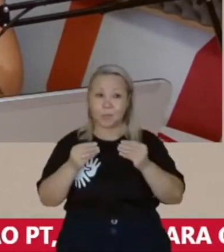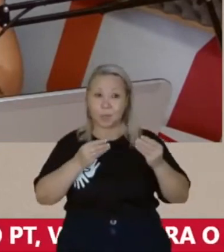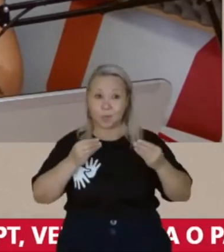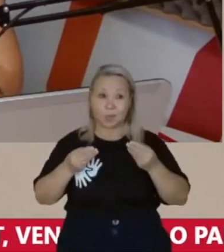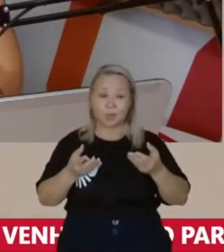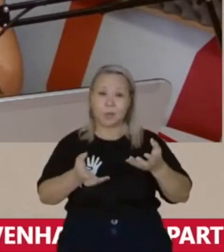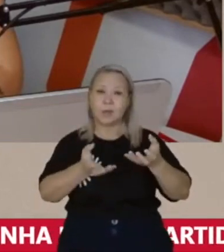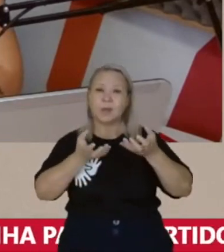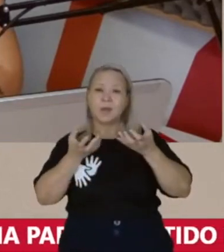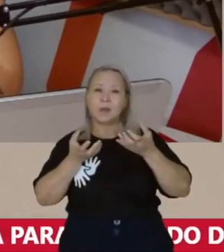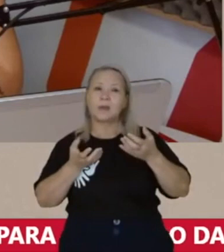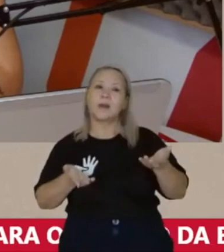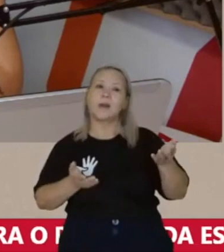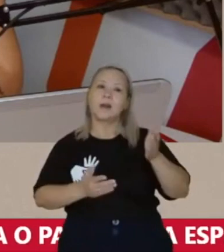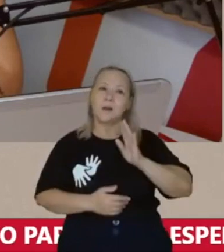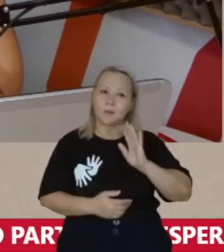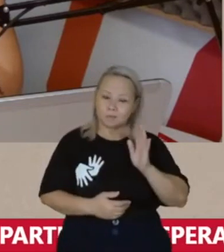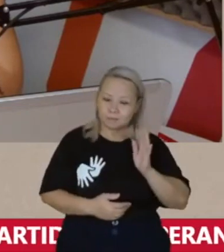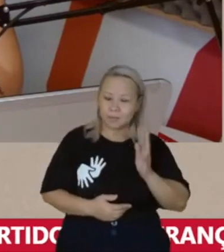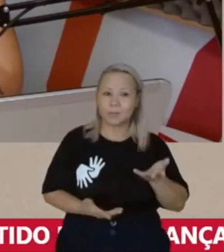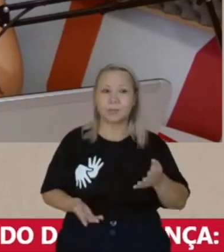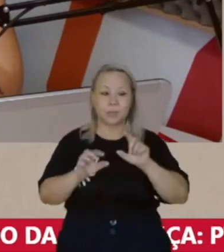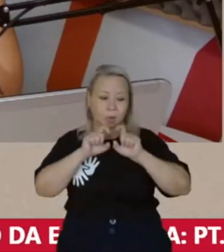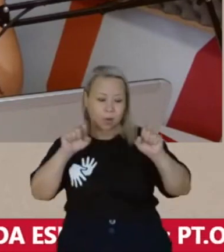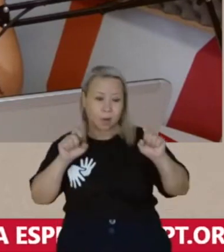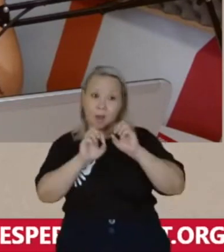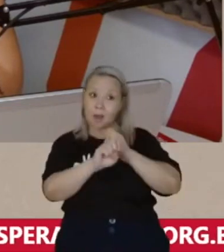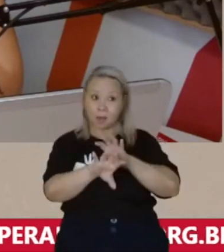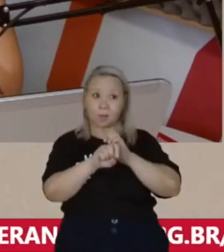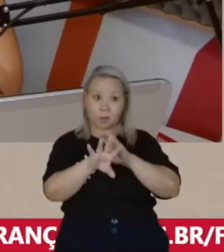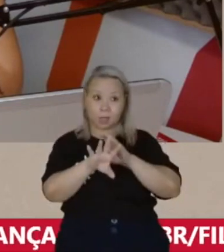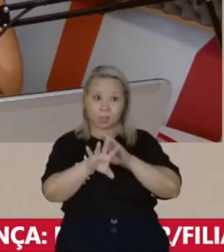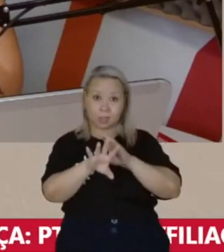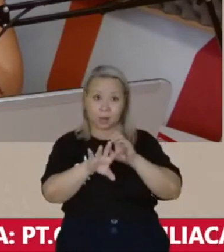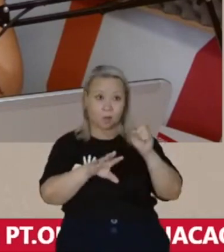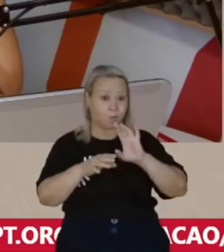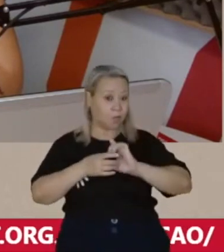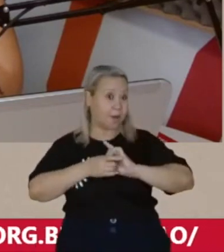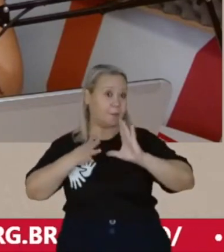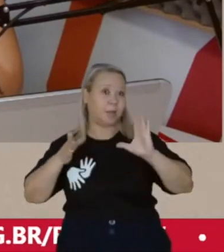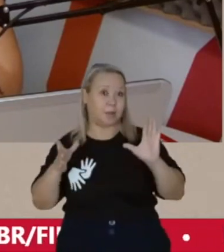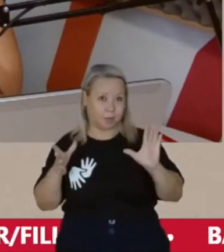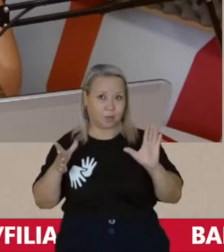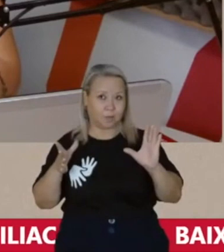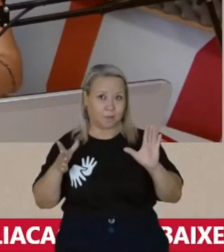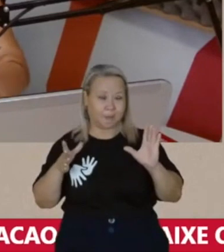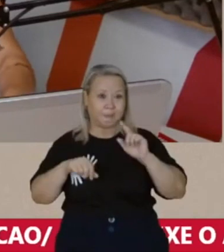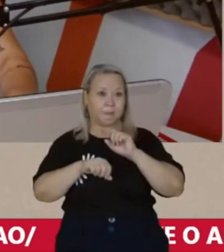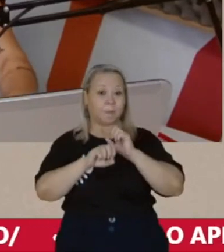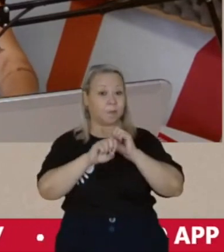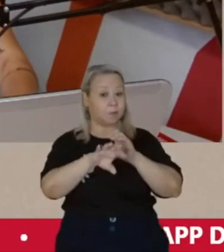quero me despedir com a grande frase dele. A educação que não é libertadora, quando a educação não